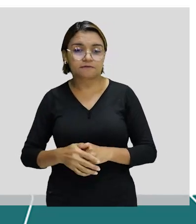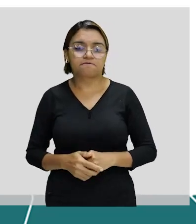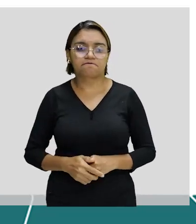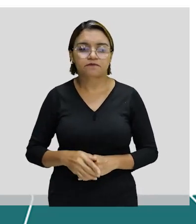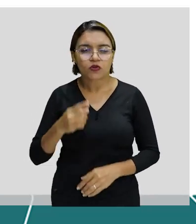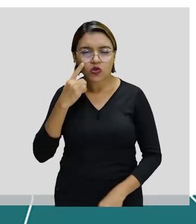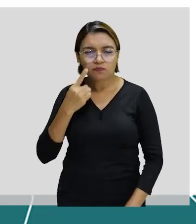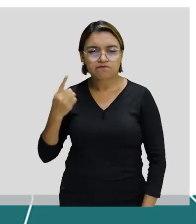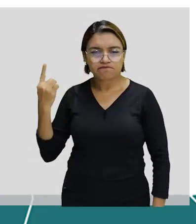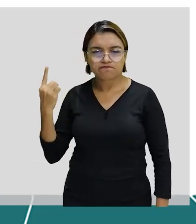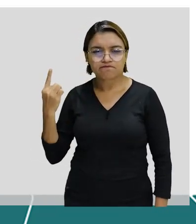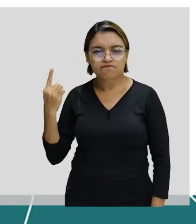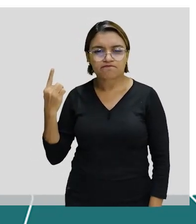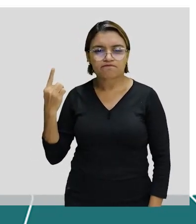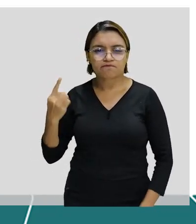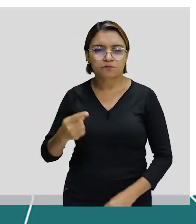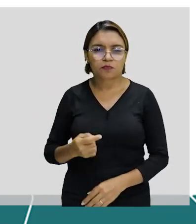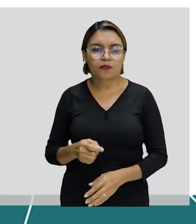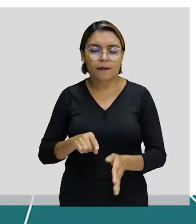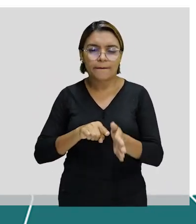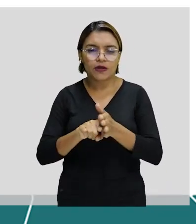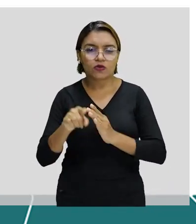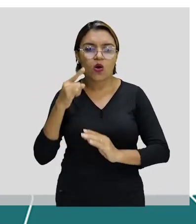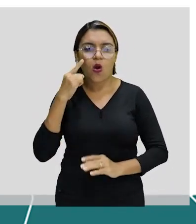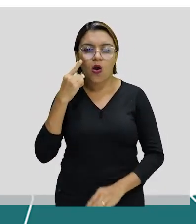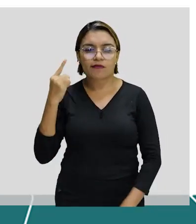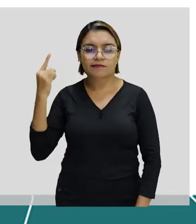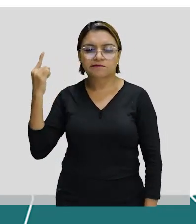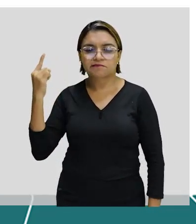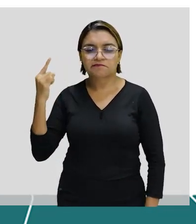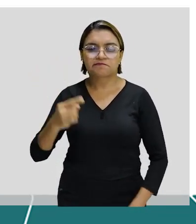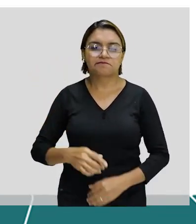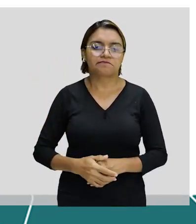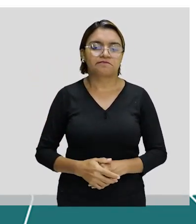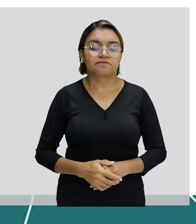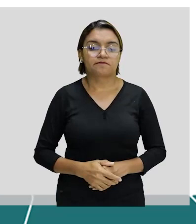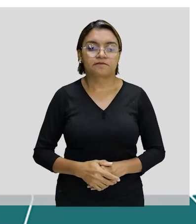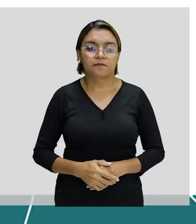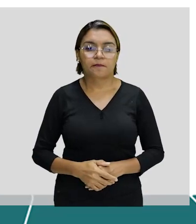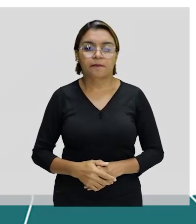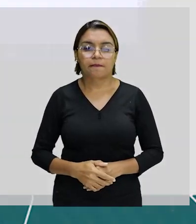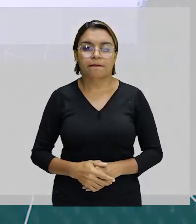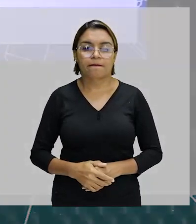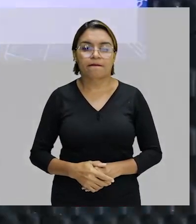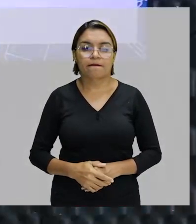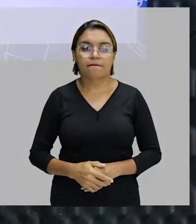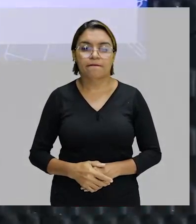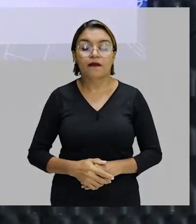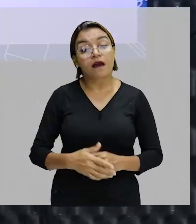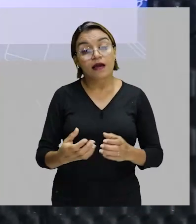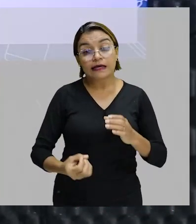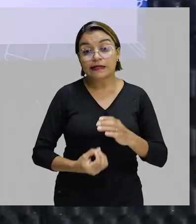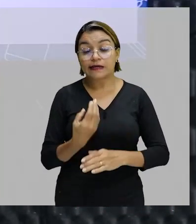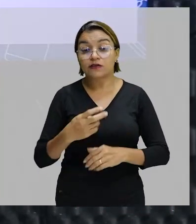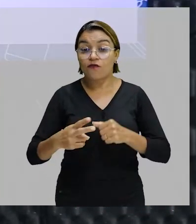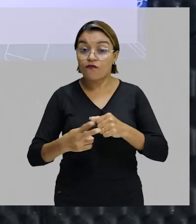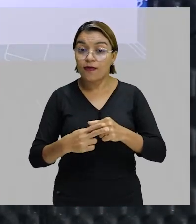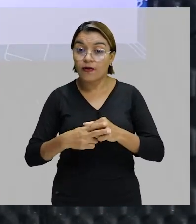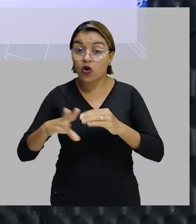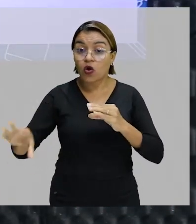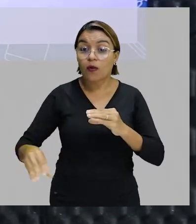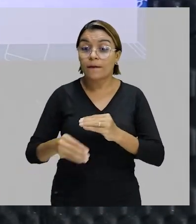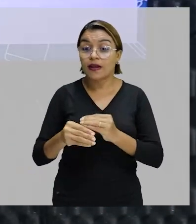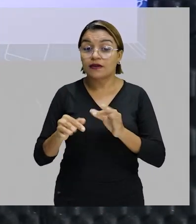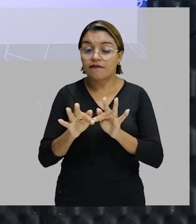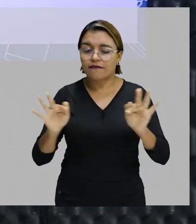conteúdo que nós acabamos de estudar. Então, primeira, questão 1. A construção verbal que complete corretamente a